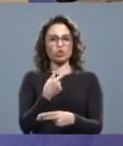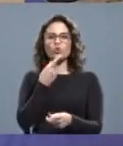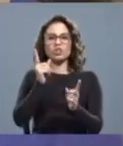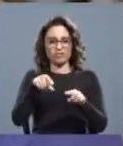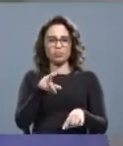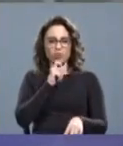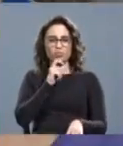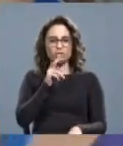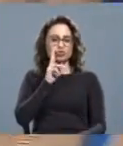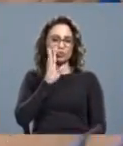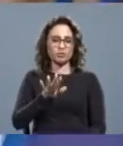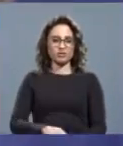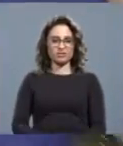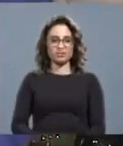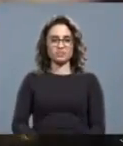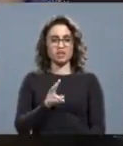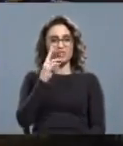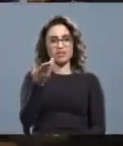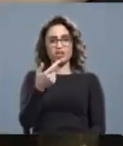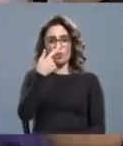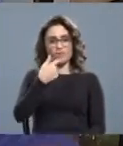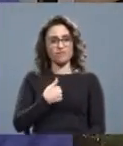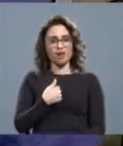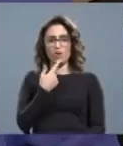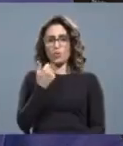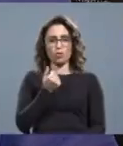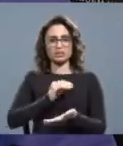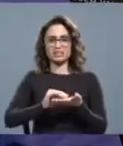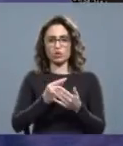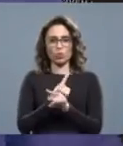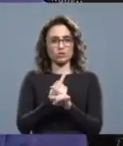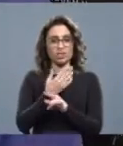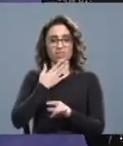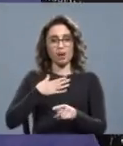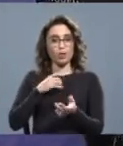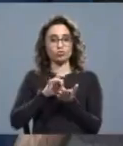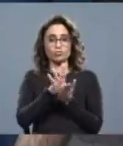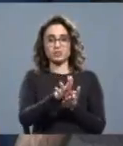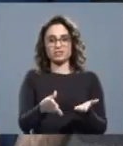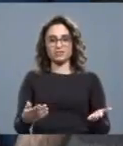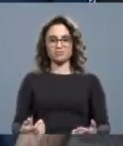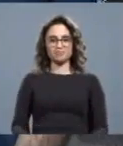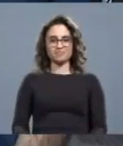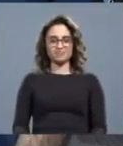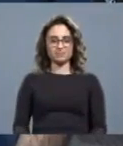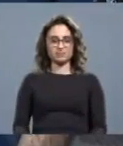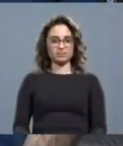desculpa. Está a ver, não posso falhar na secretaria, senão depois sou despedida.